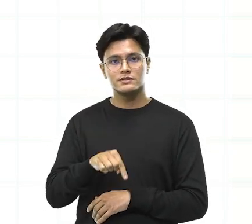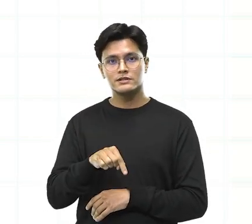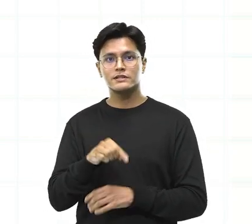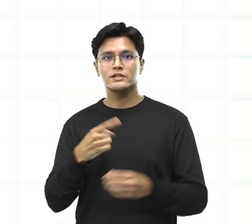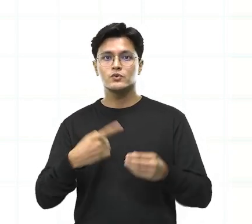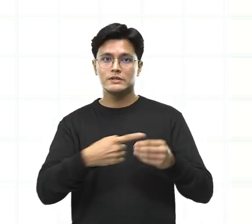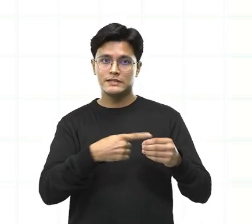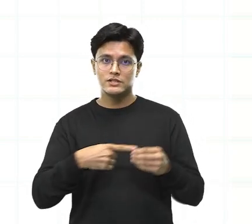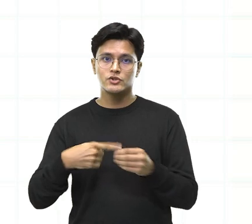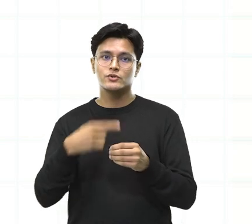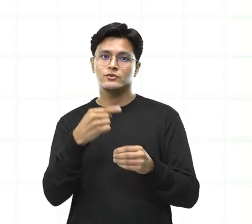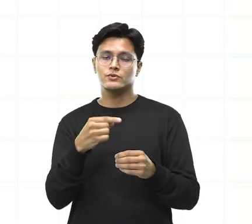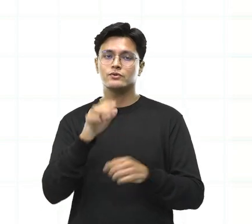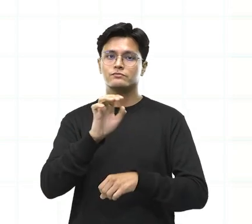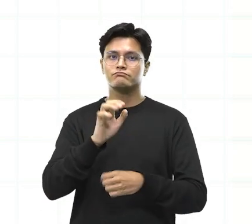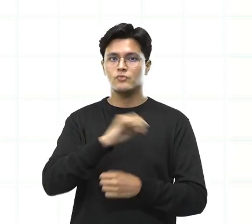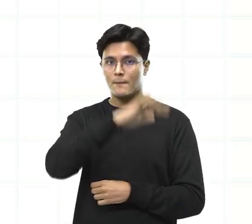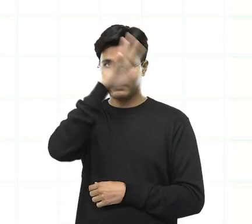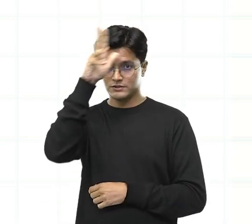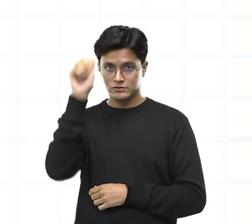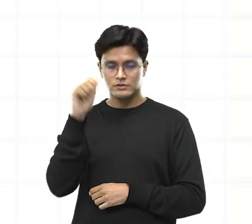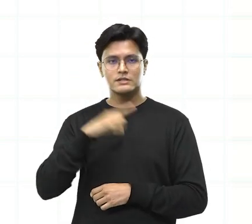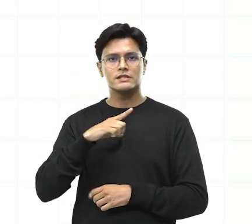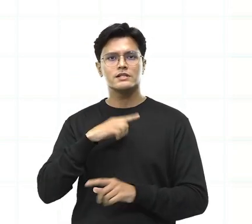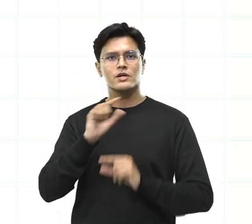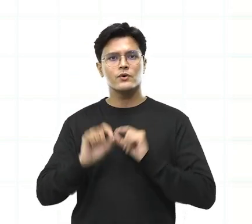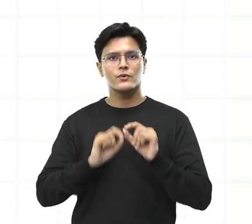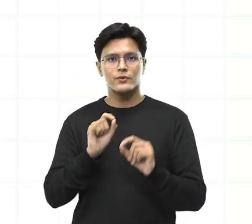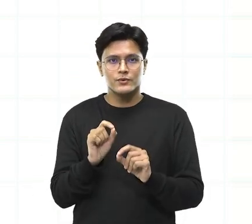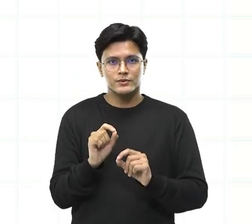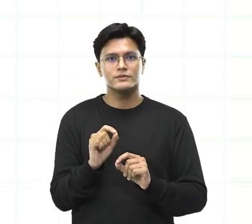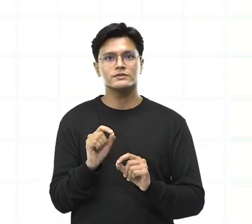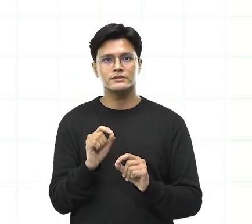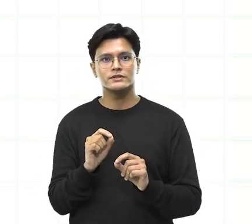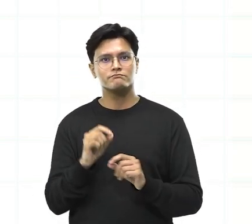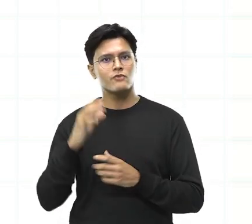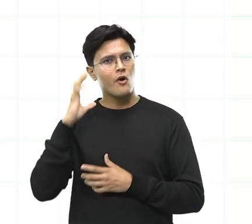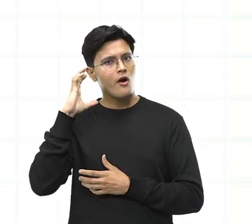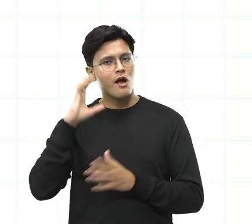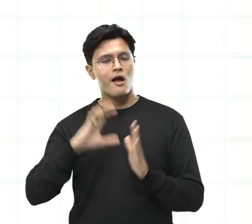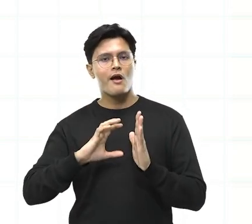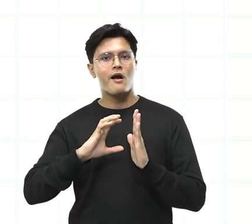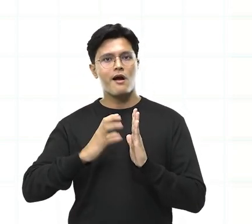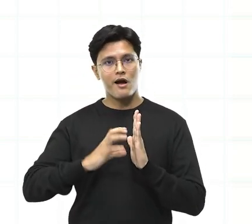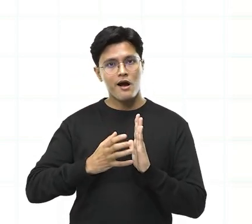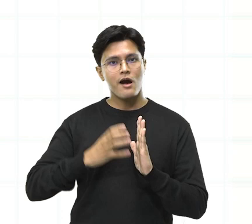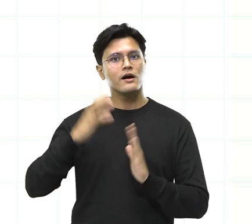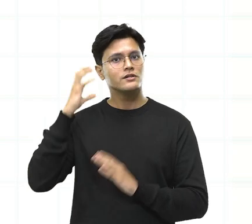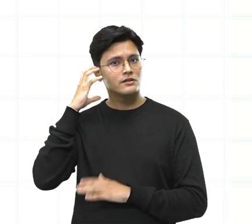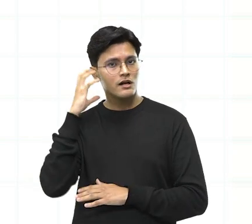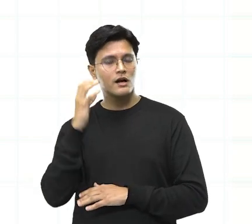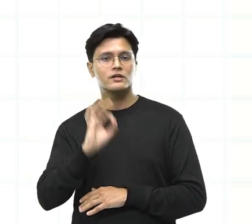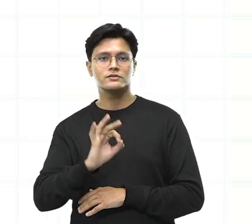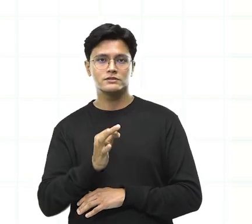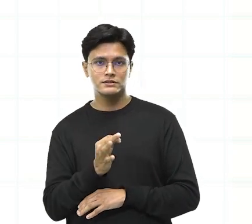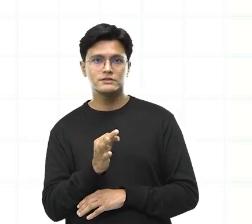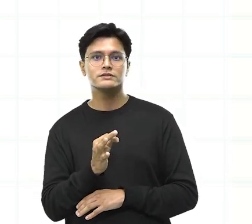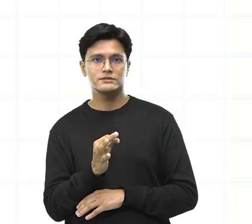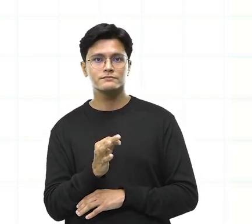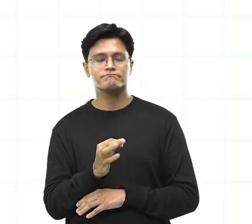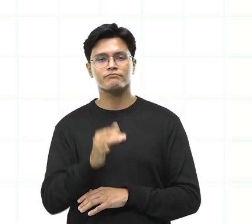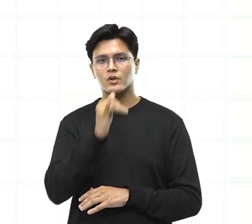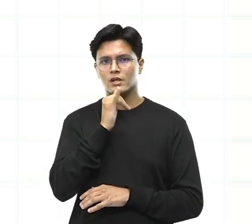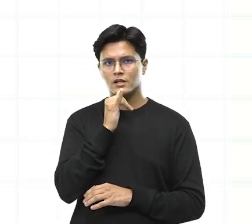do Amazonas, nós temos o quê? Muito rádio, né? Fazendo essa divulgação. Vamos interromper